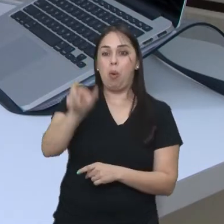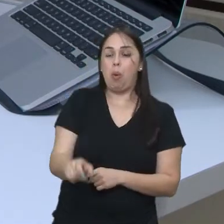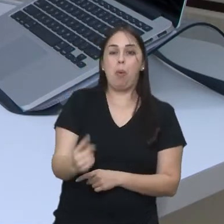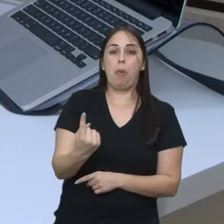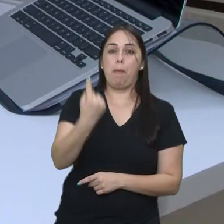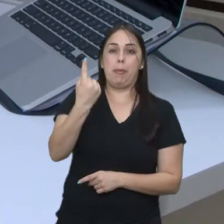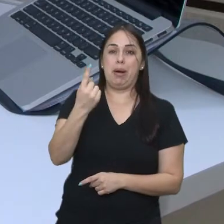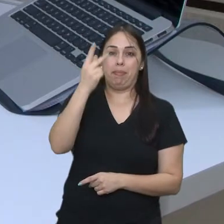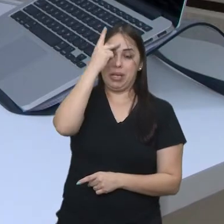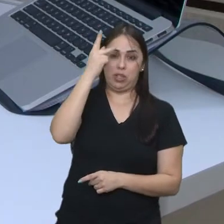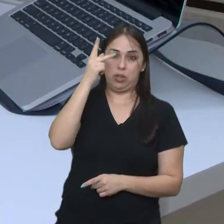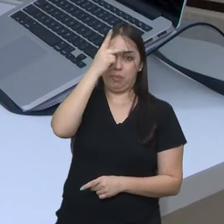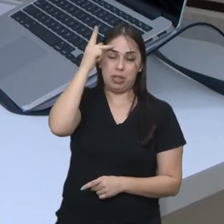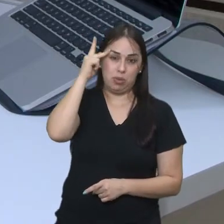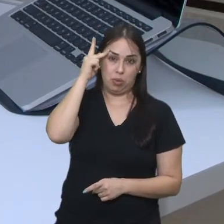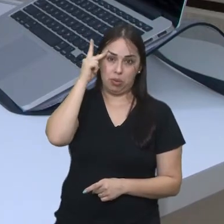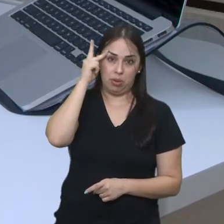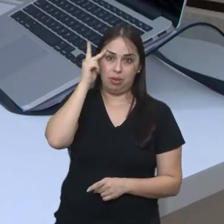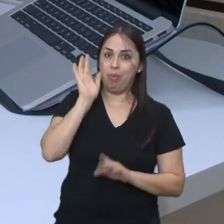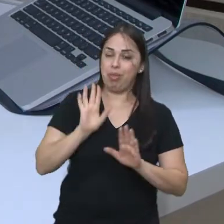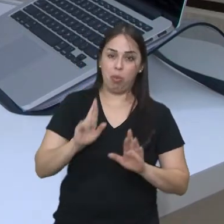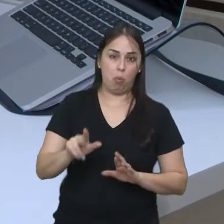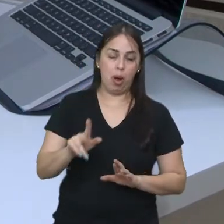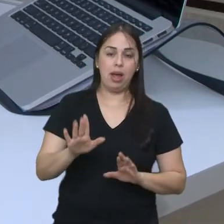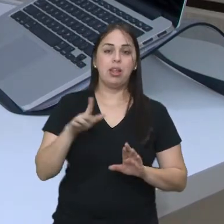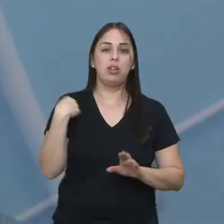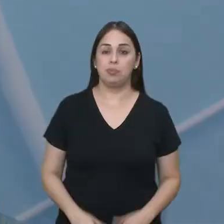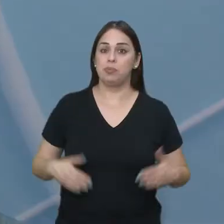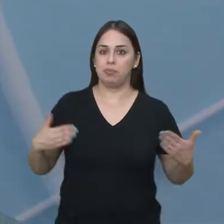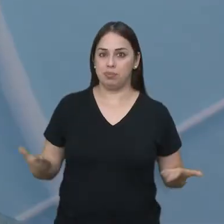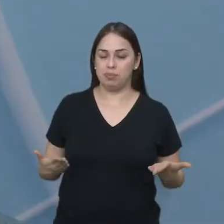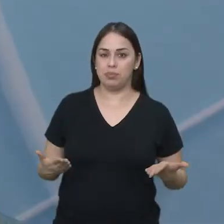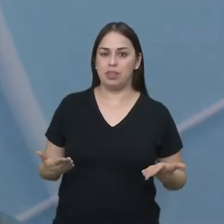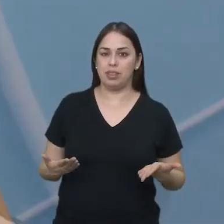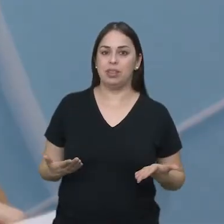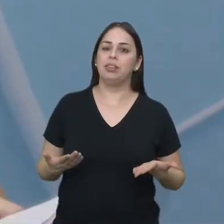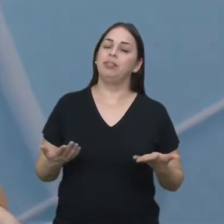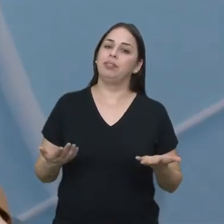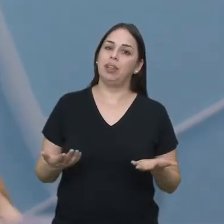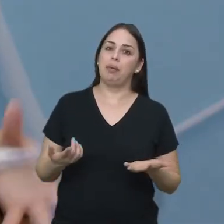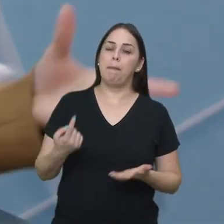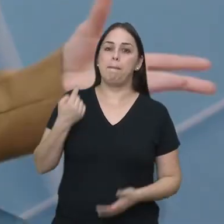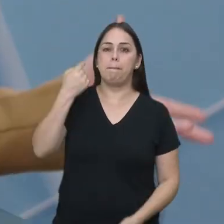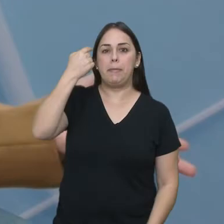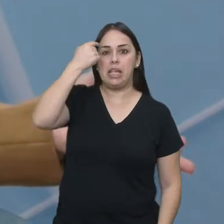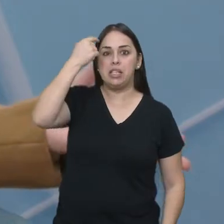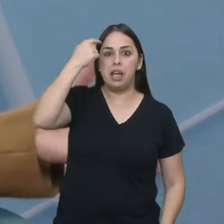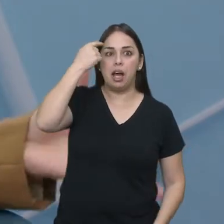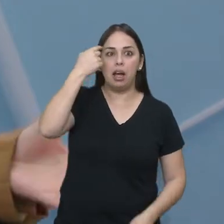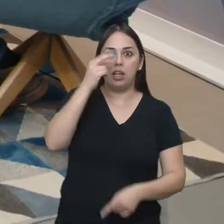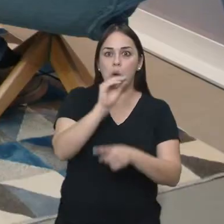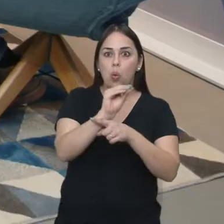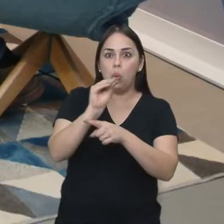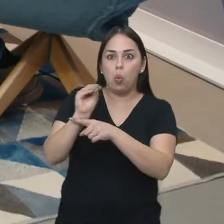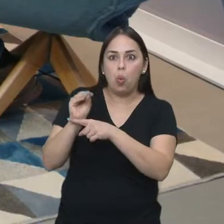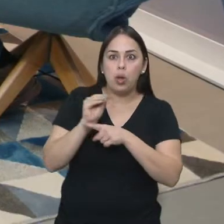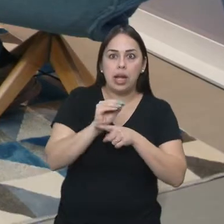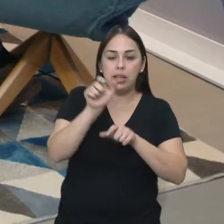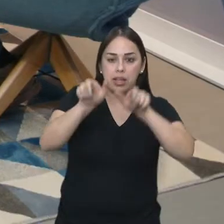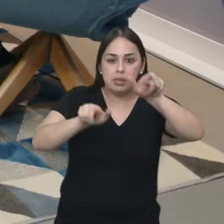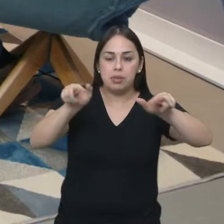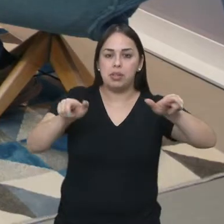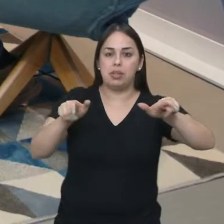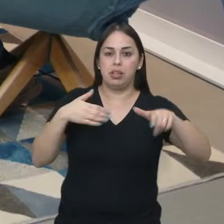indivíduo. A gente está protegendo a sociedade. Bom, é isso. Pensar no próximo, não é mesmo? Como a gente